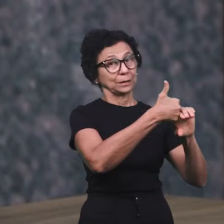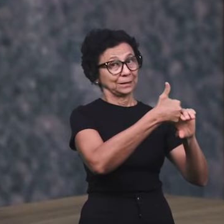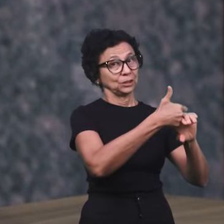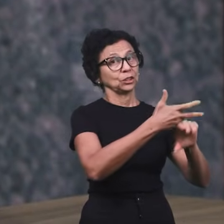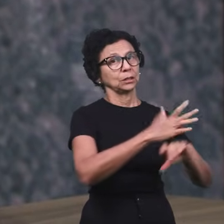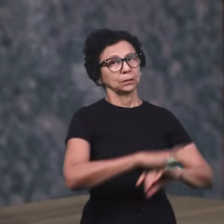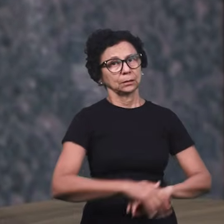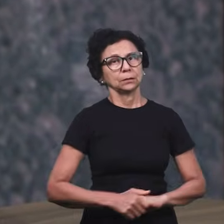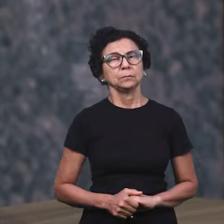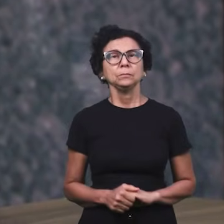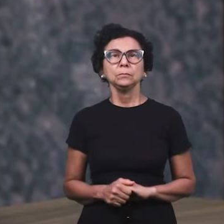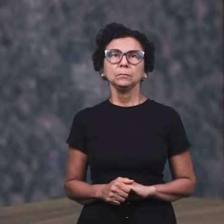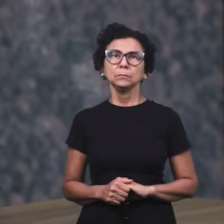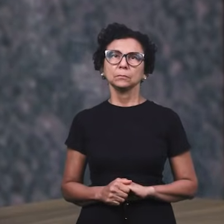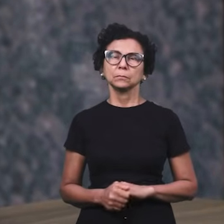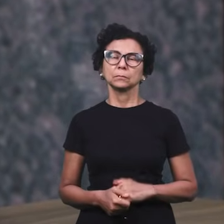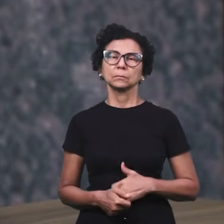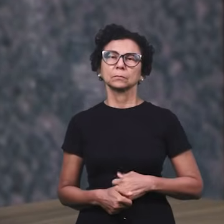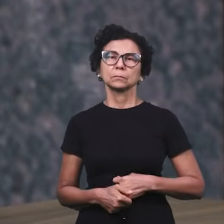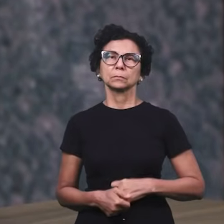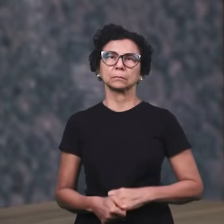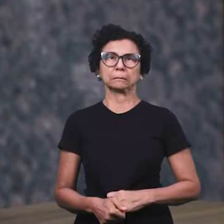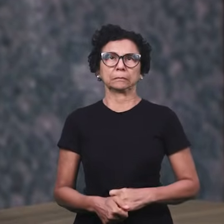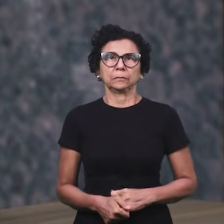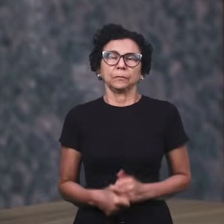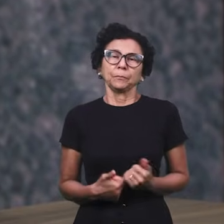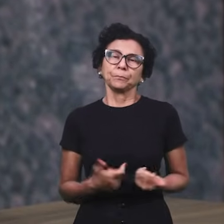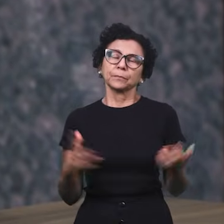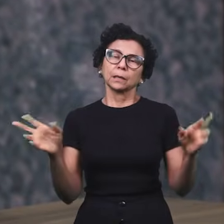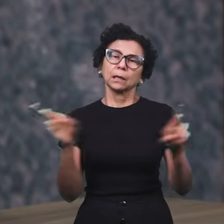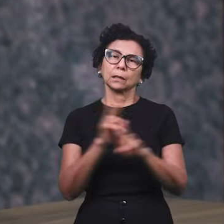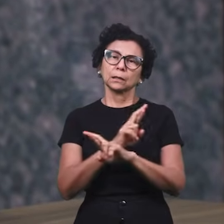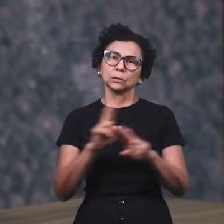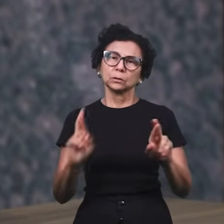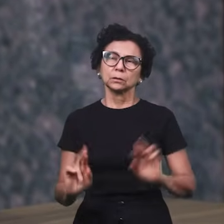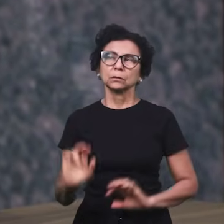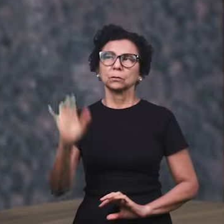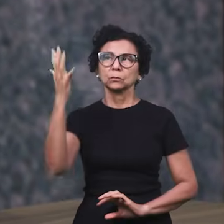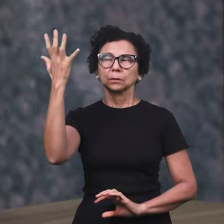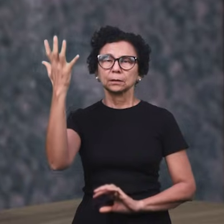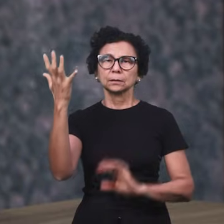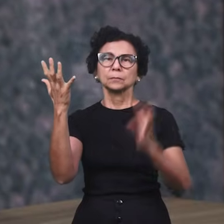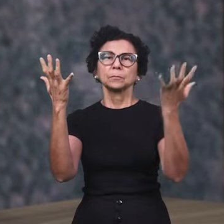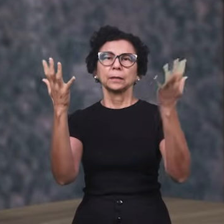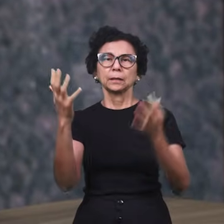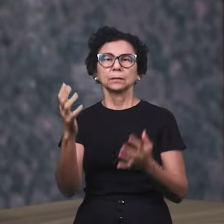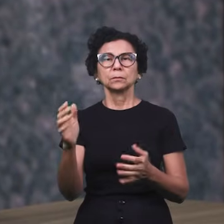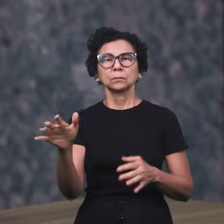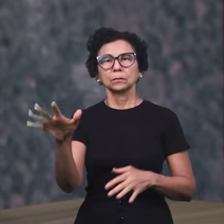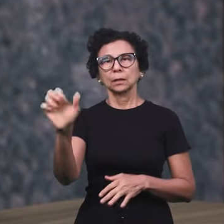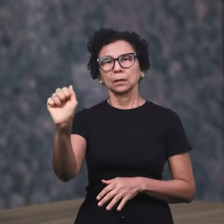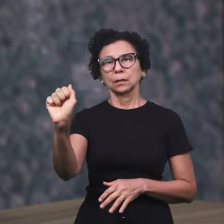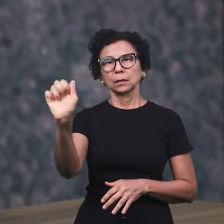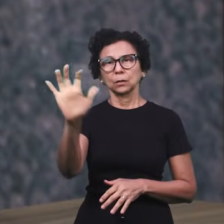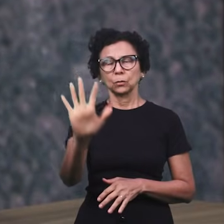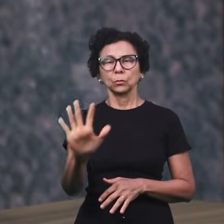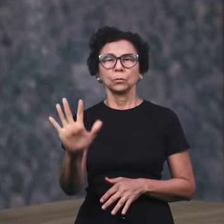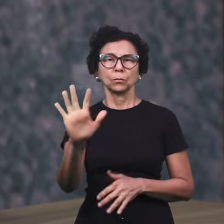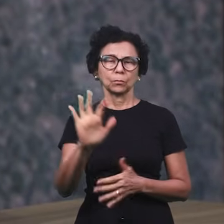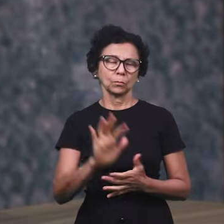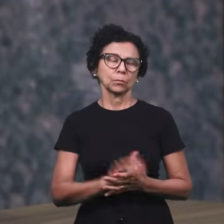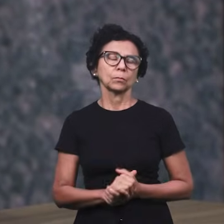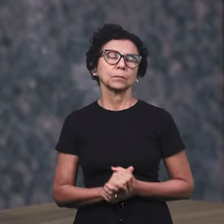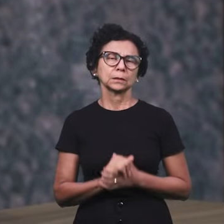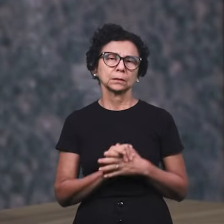história, mas a história, como um todo, no modo geral, ela é fundamental para nós chegarmos ao nosso grande propósito, que é entender como foi